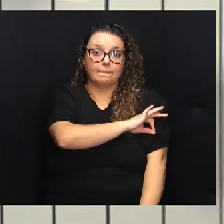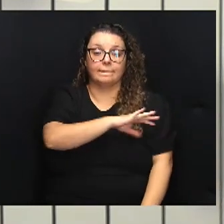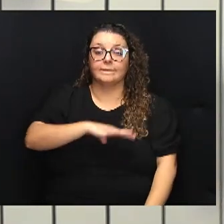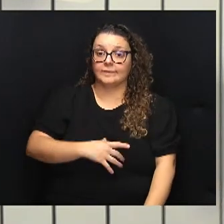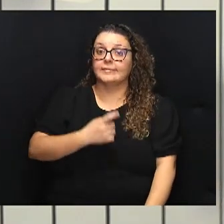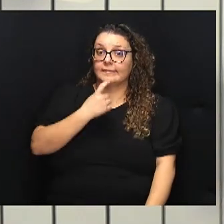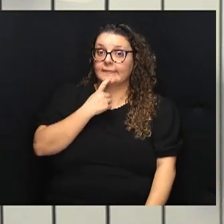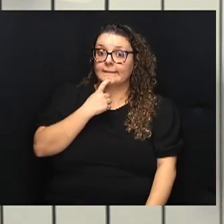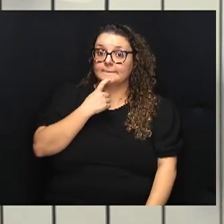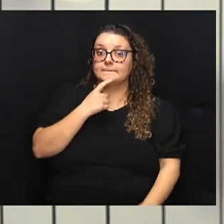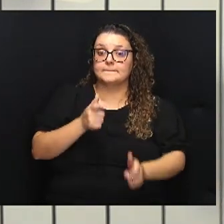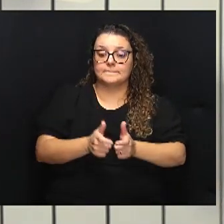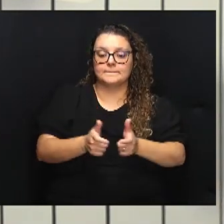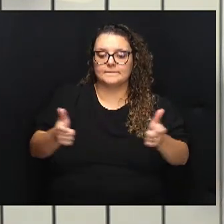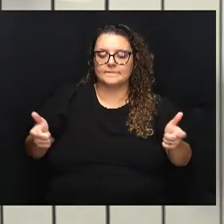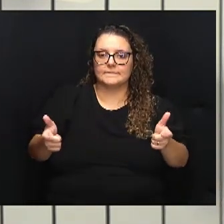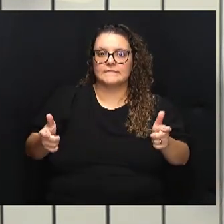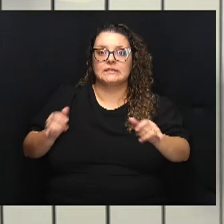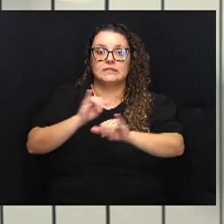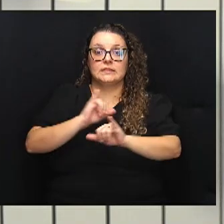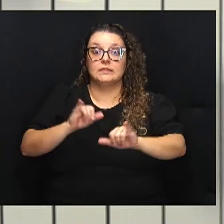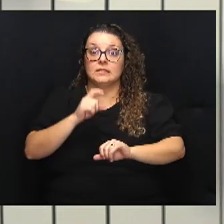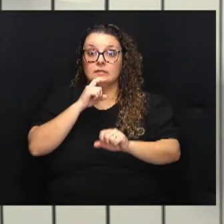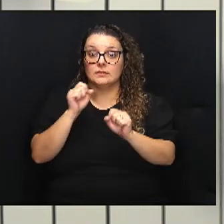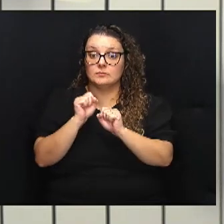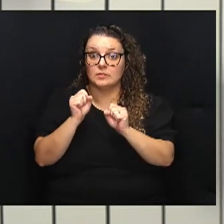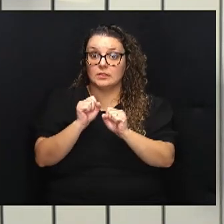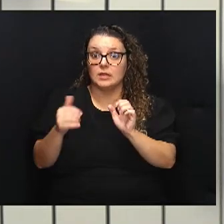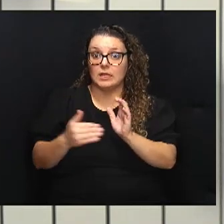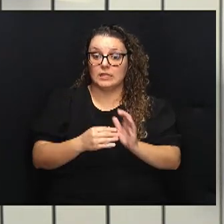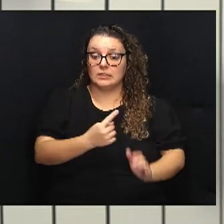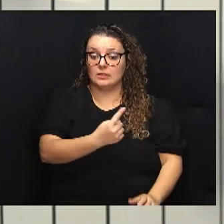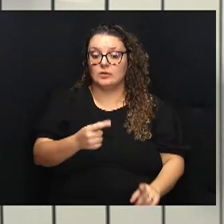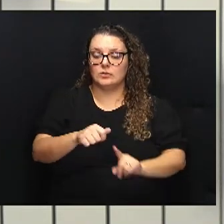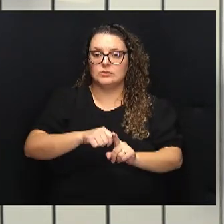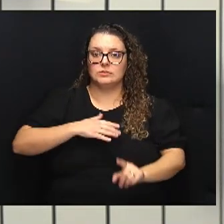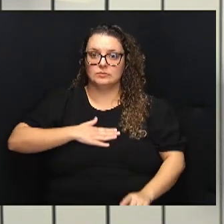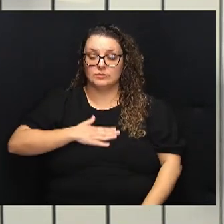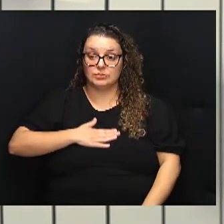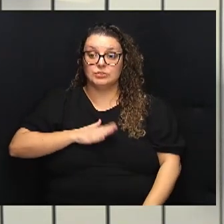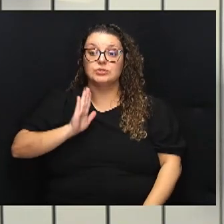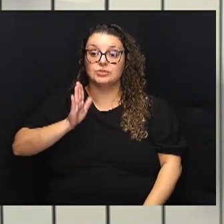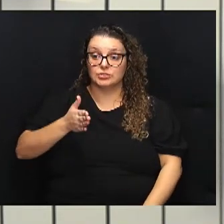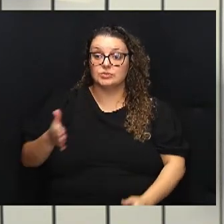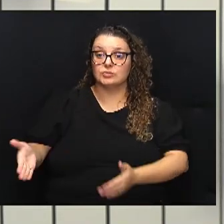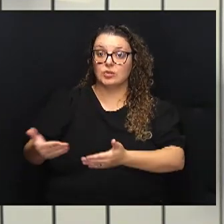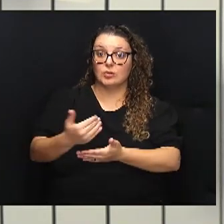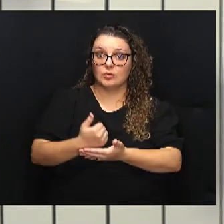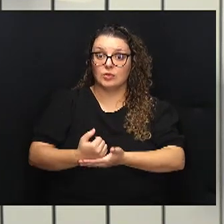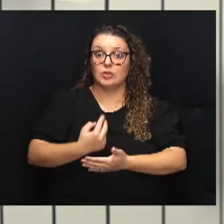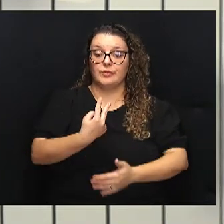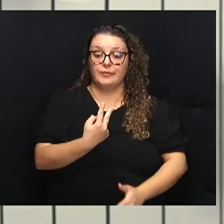Campinas prorrogou a campanha do agasalho até o dia 11 de agosto. Já foram arrecadados